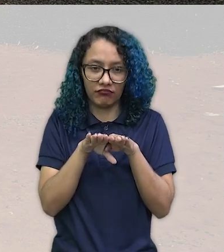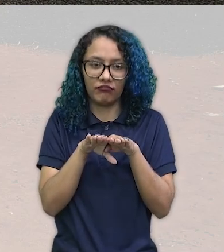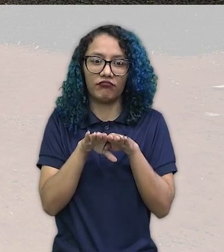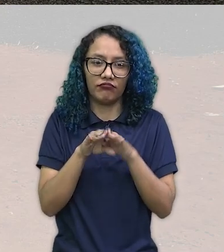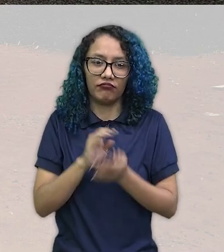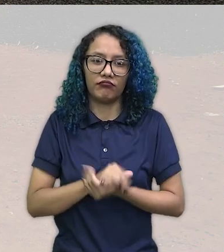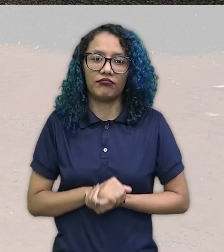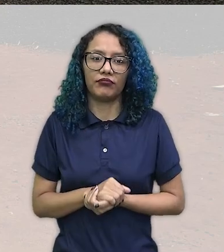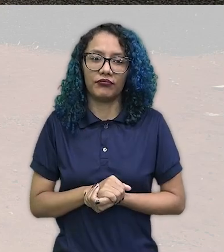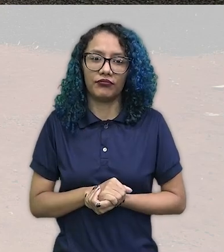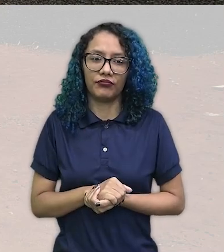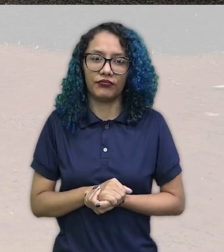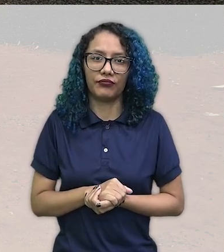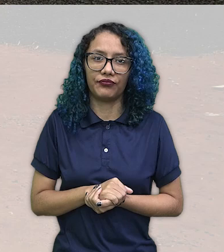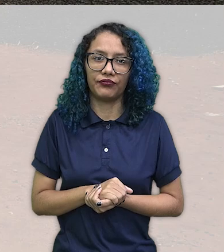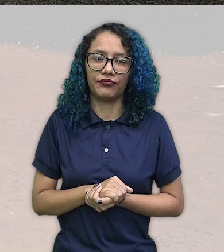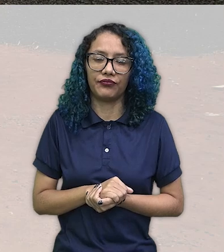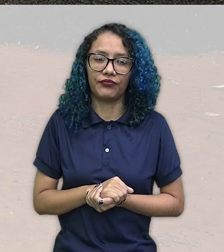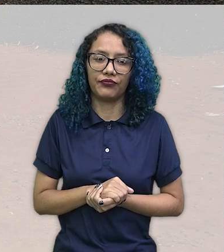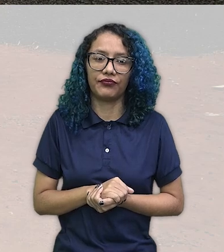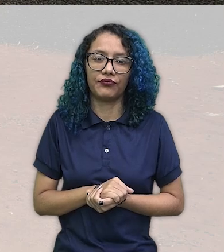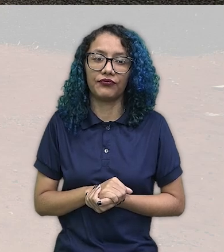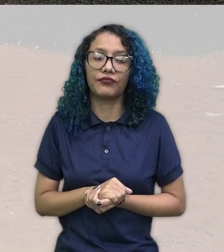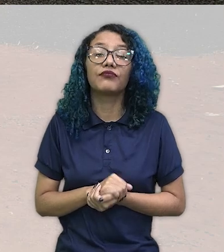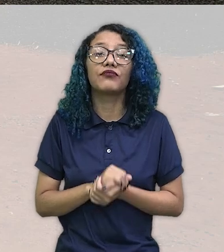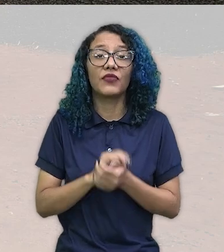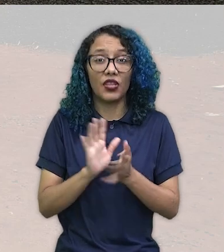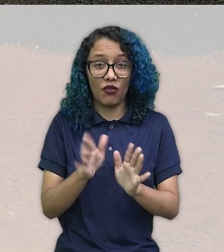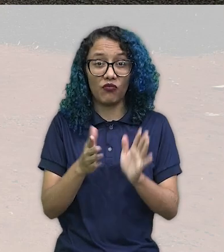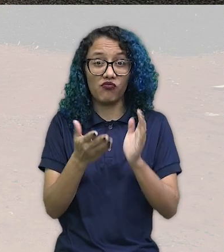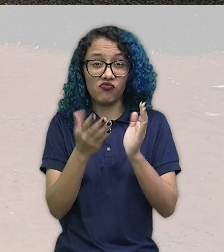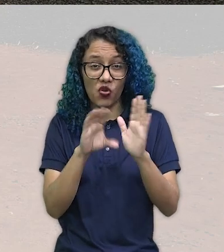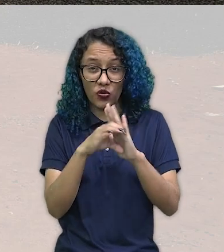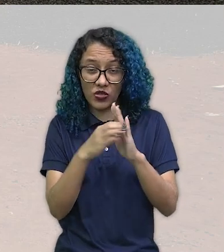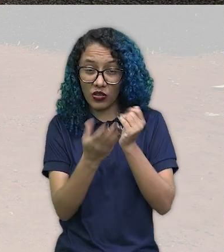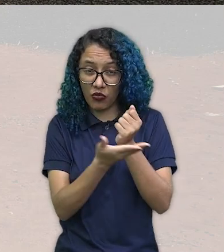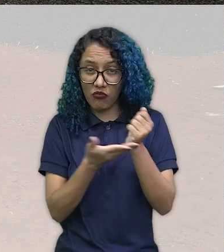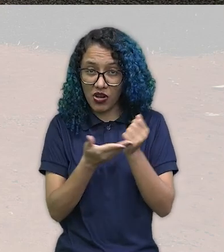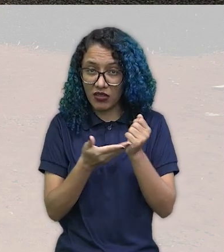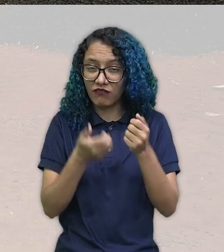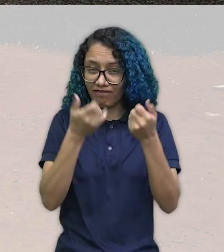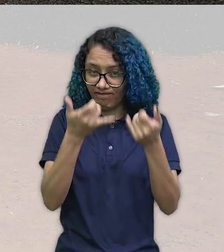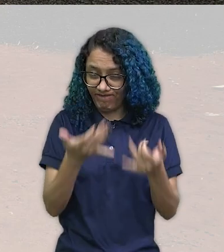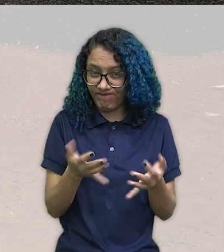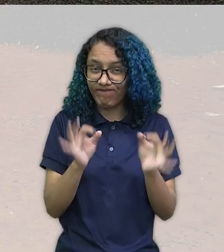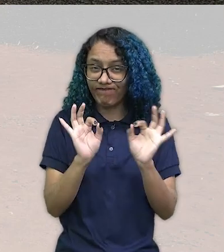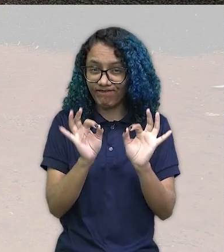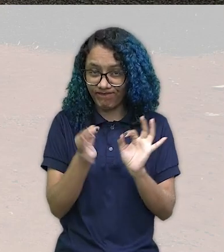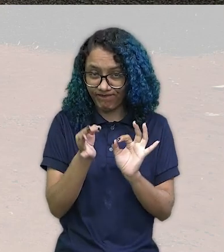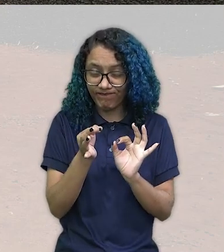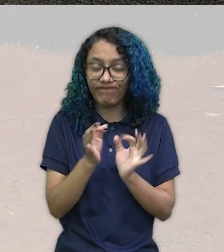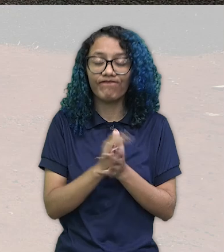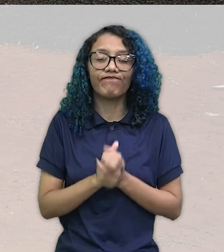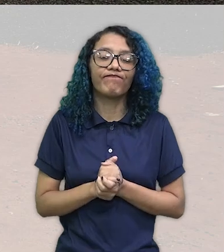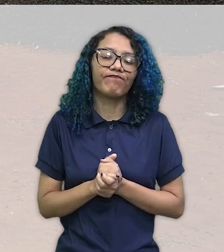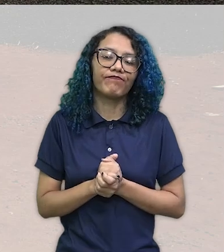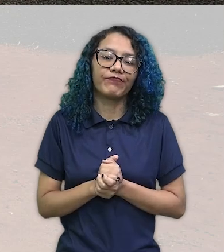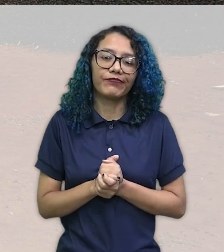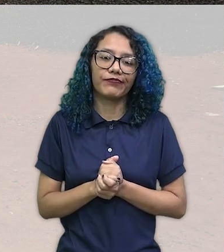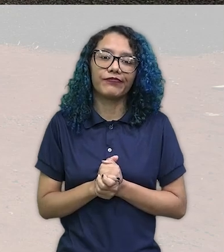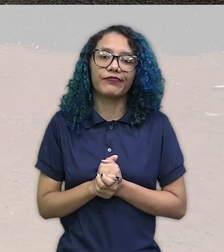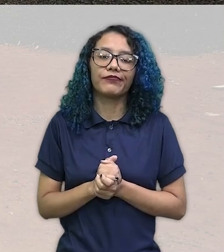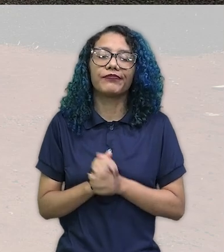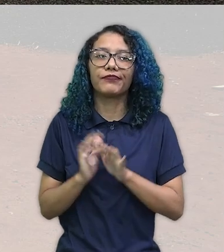de antemão, a gente já começa trazendo esse conceito básico aí. essa ideia básica do que vai ser política, tá